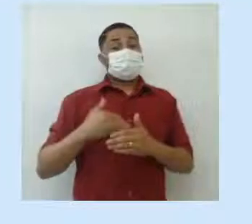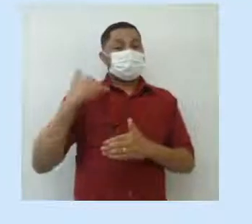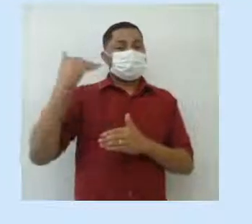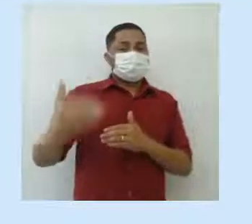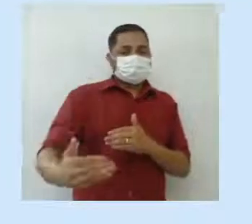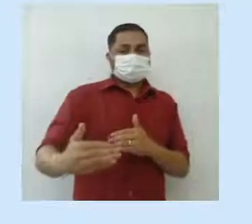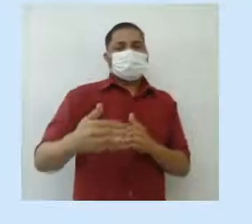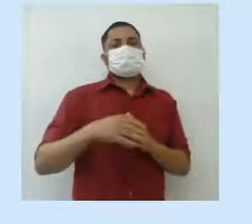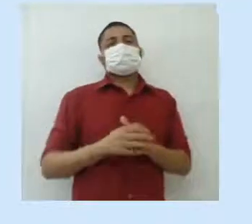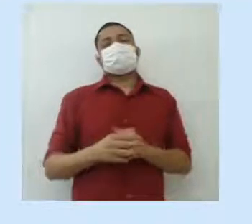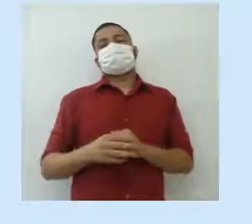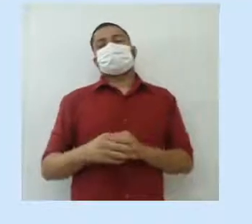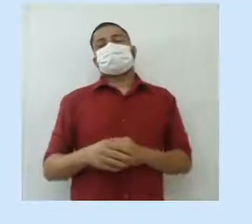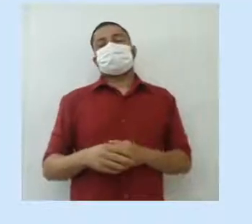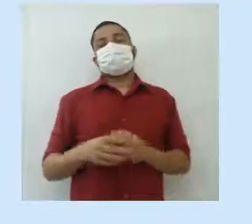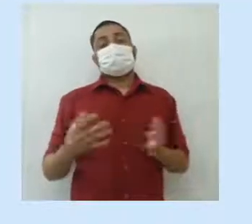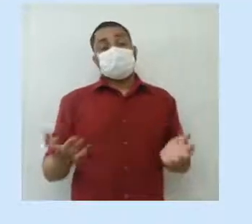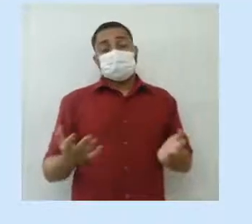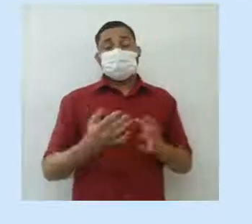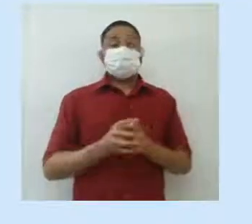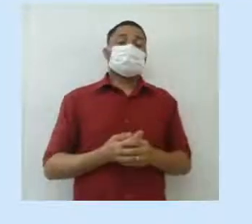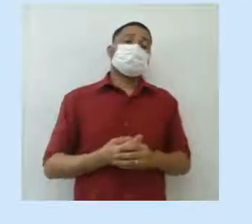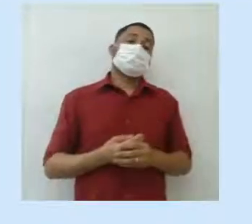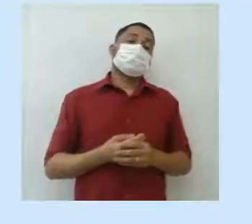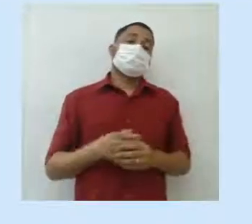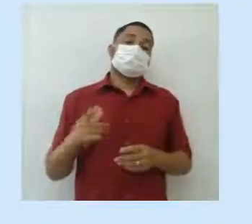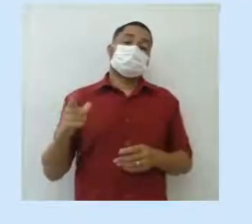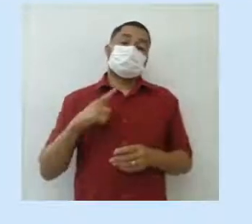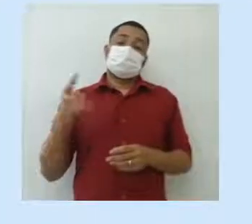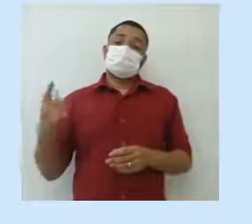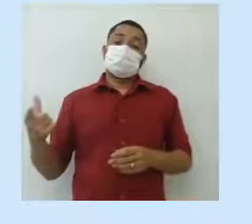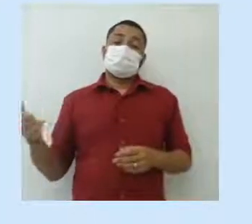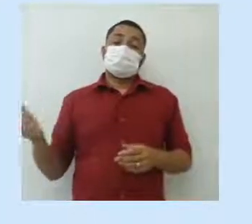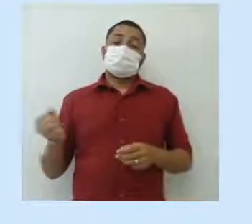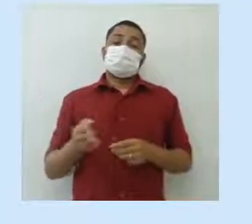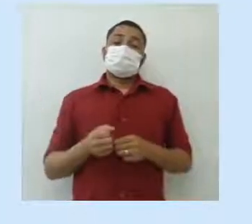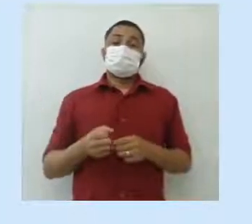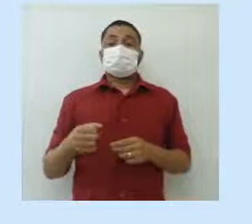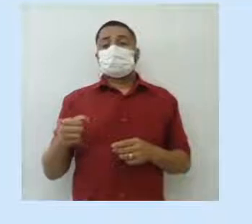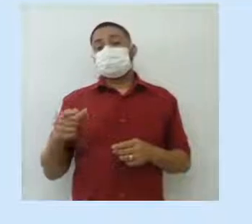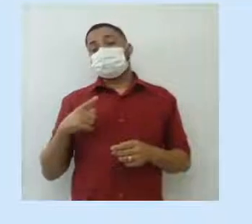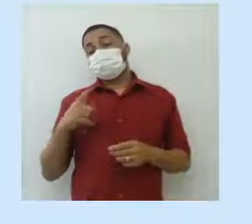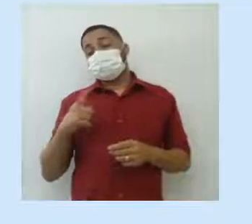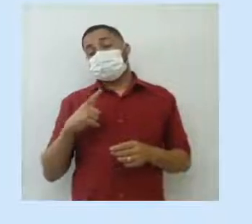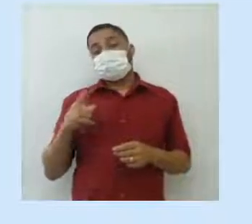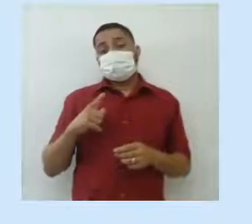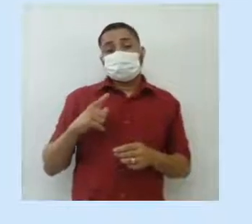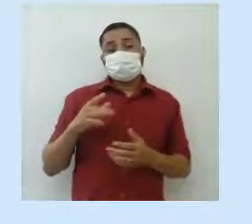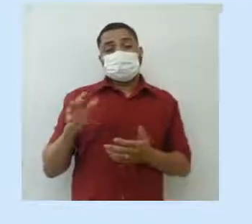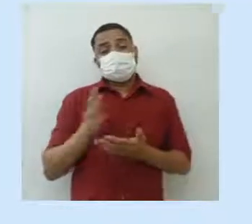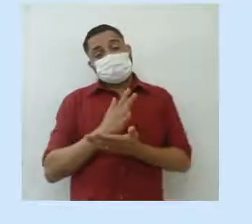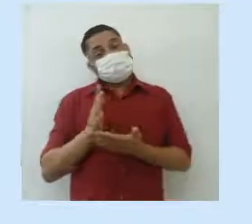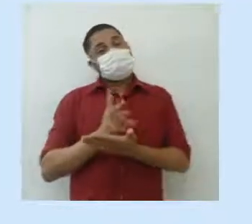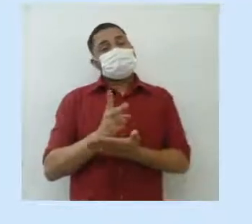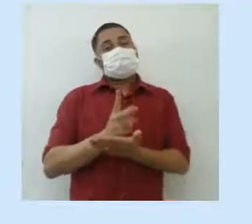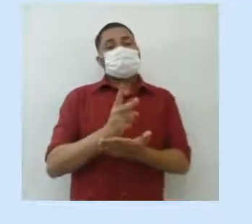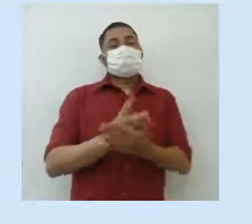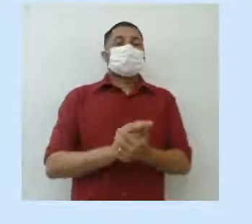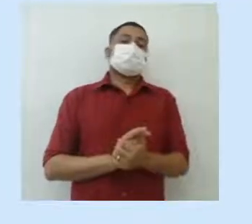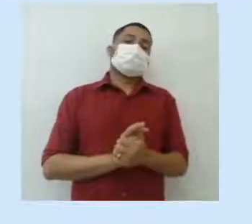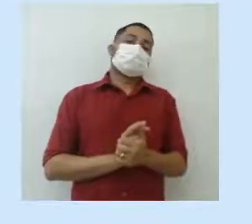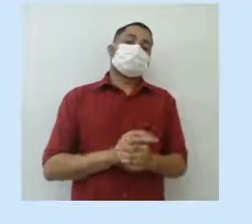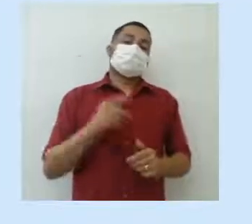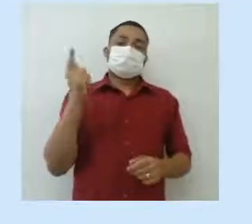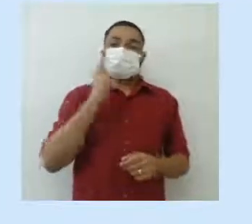seguinte, embora os demais entrepostos tenham mantido suas atividades, Angola e Congo